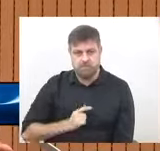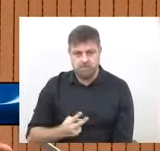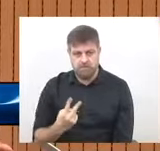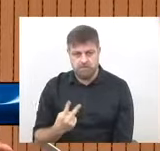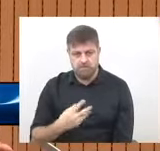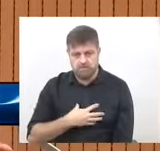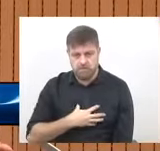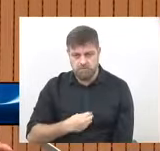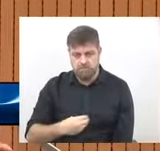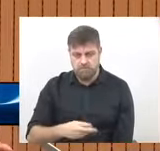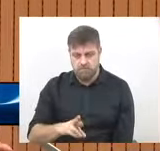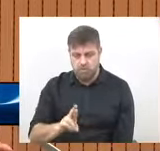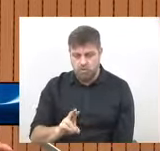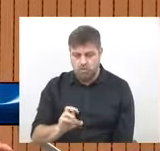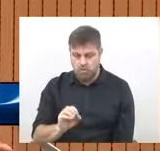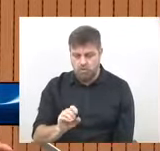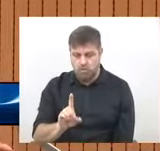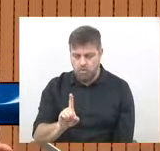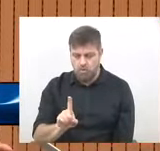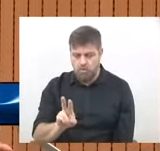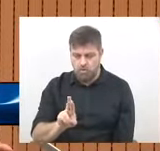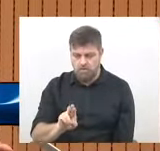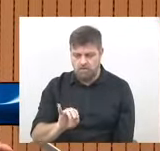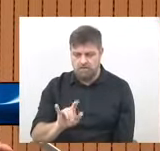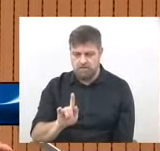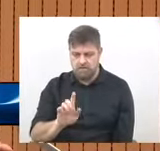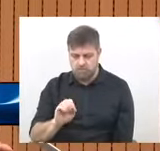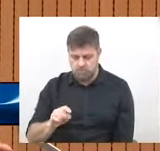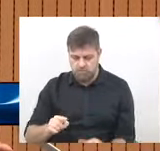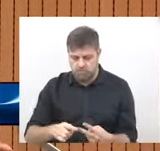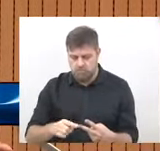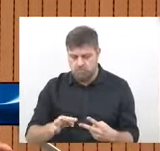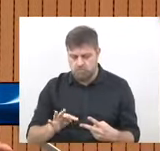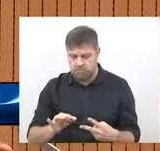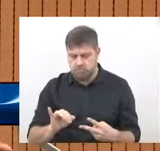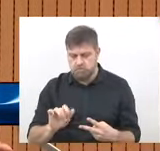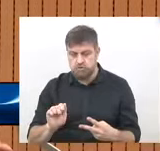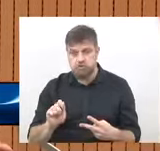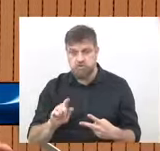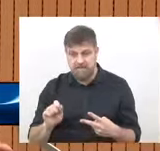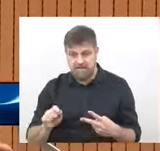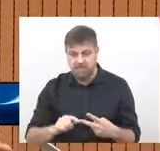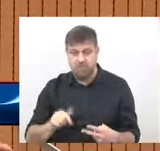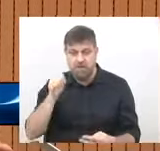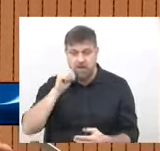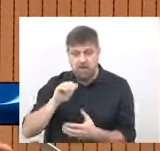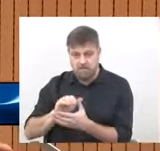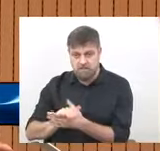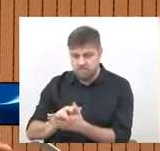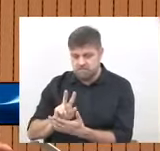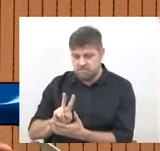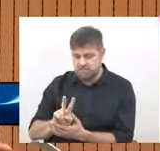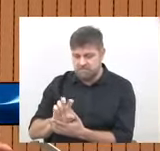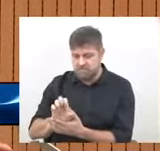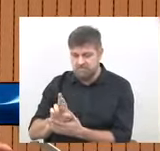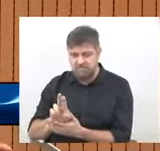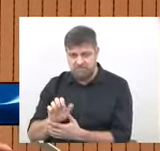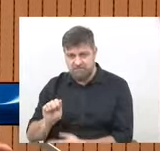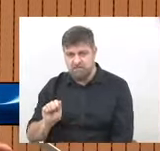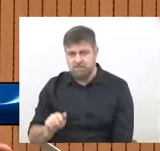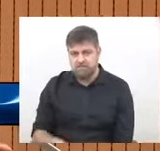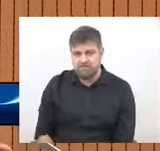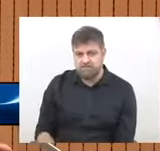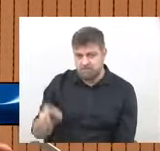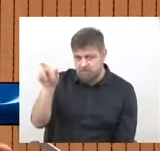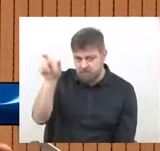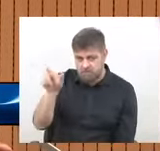que é o Rodrigo, o Tiago, a esposa, a Vera, uma pessoa que